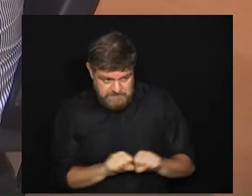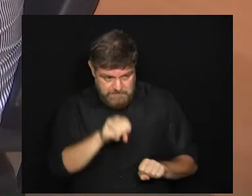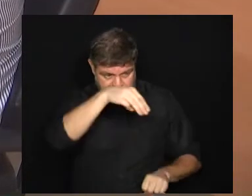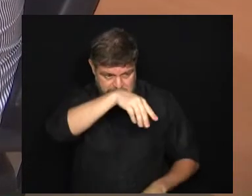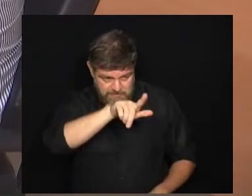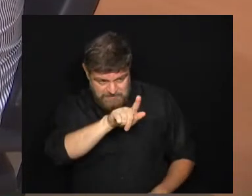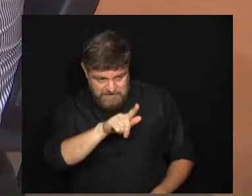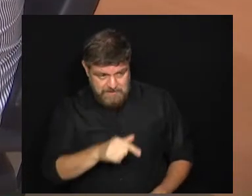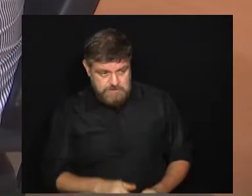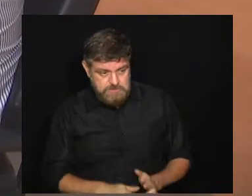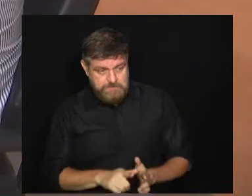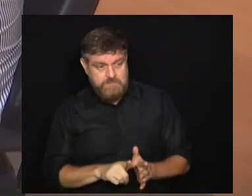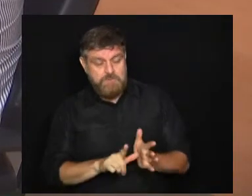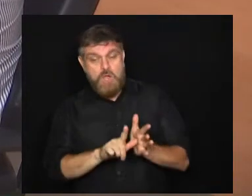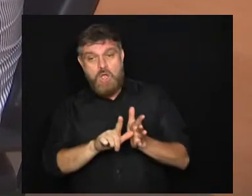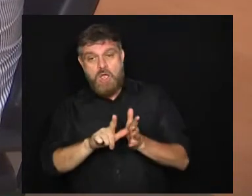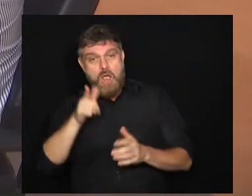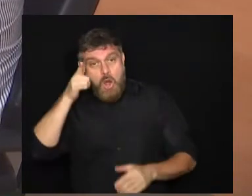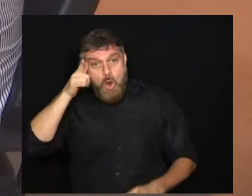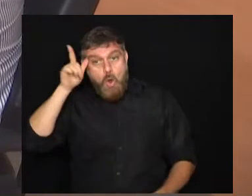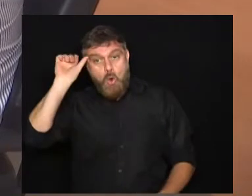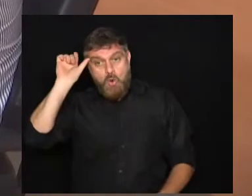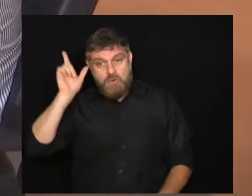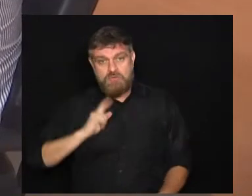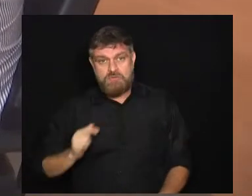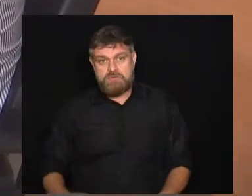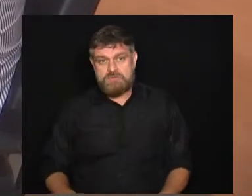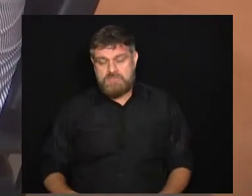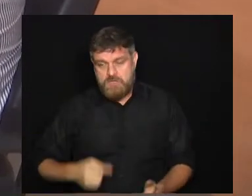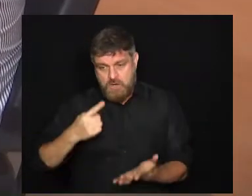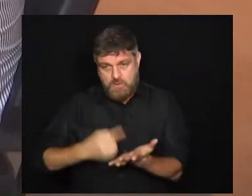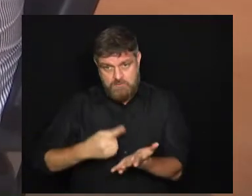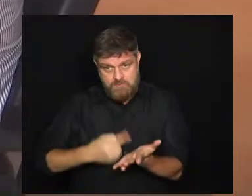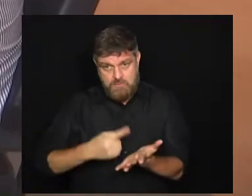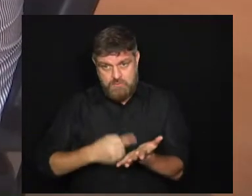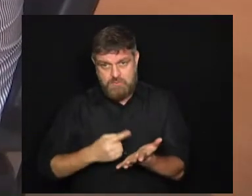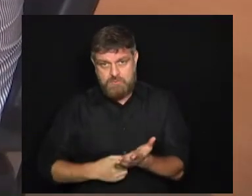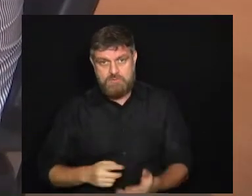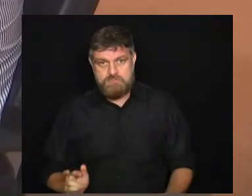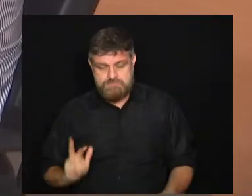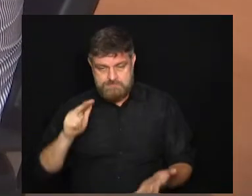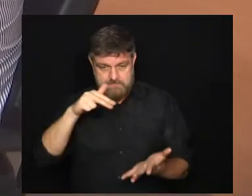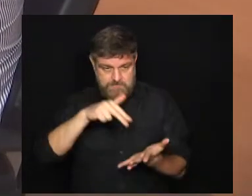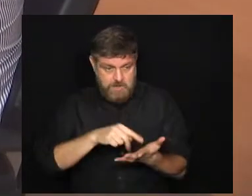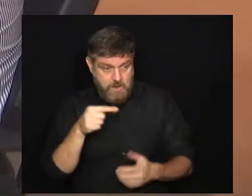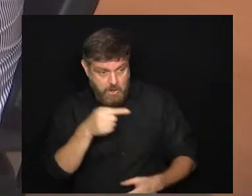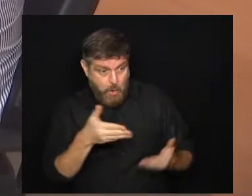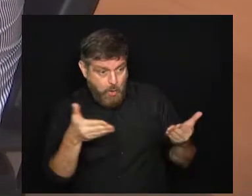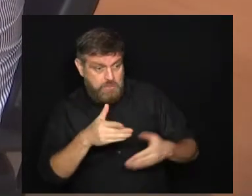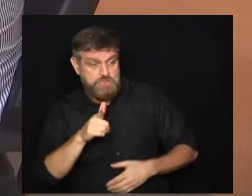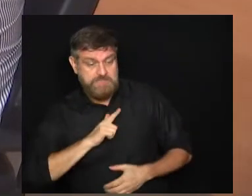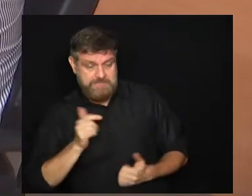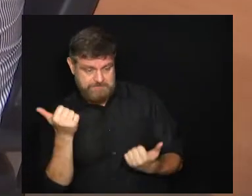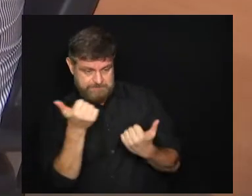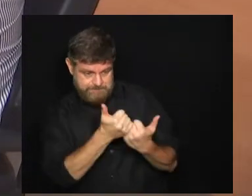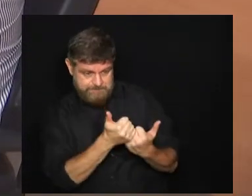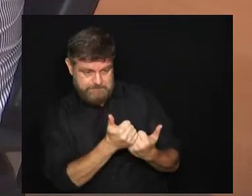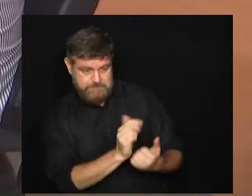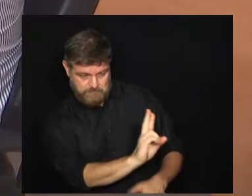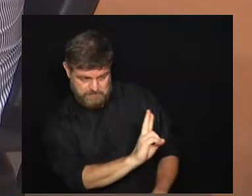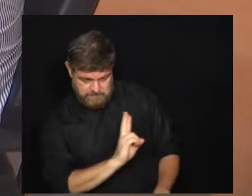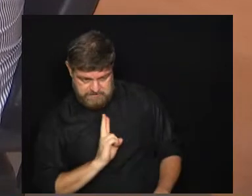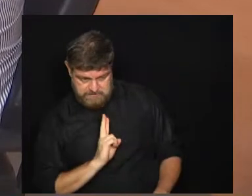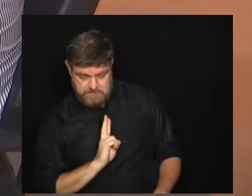tinha proposto uma convocação do Dr. Marcos Pimenta. Essa convocação foi retirada com a condição mesmo de hoje termos aqui respostas a respeito